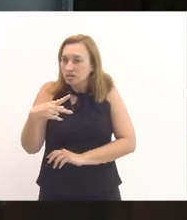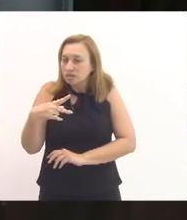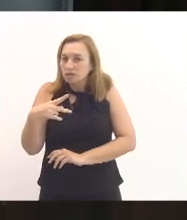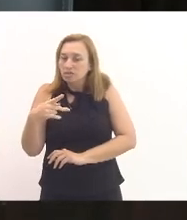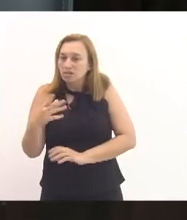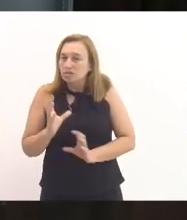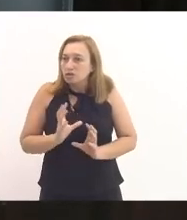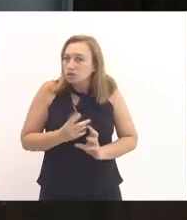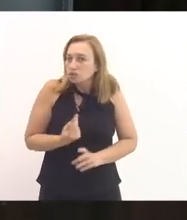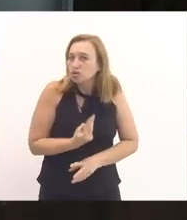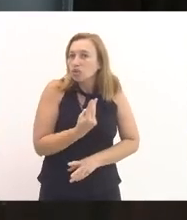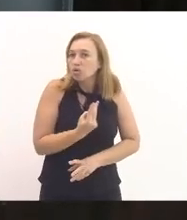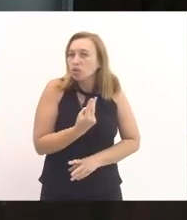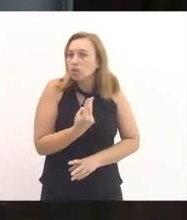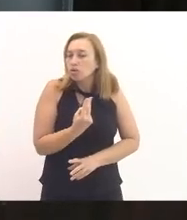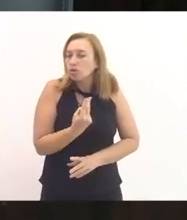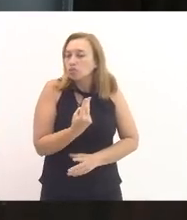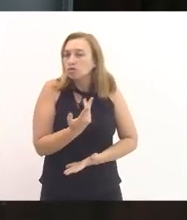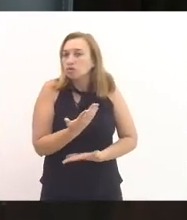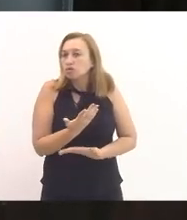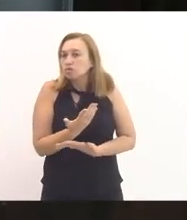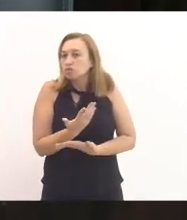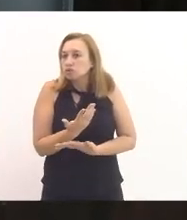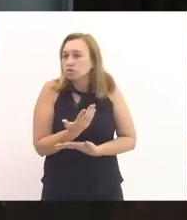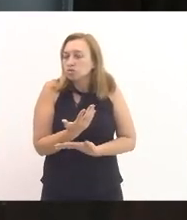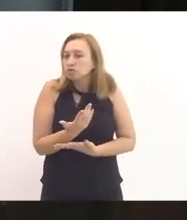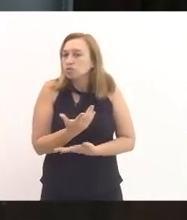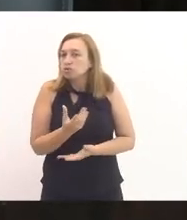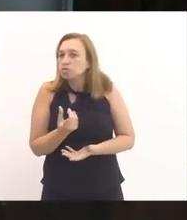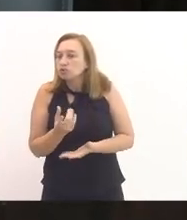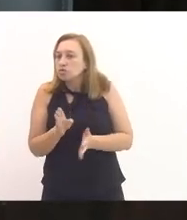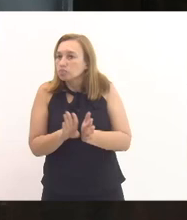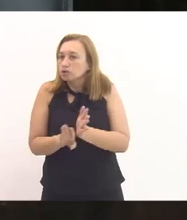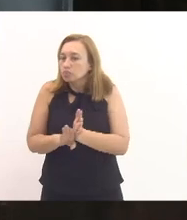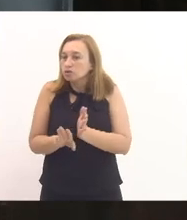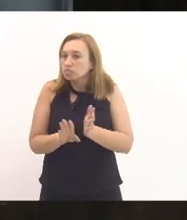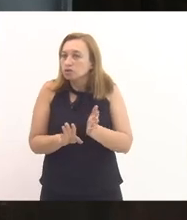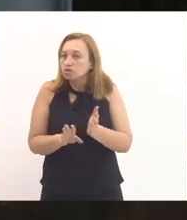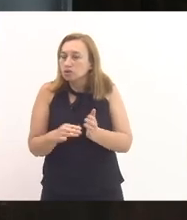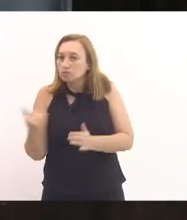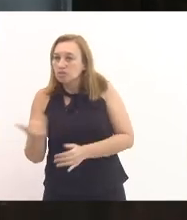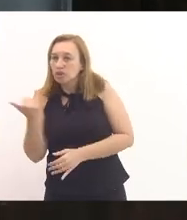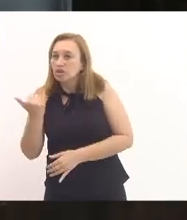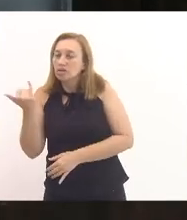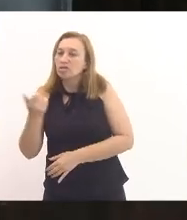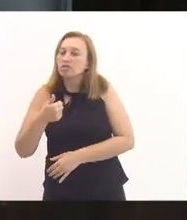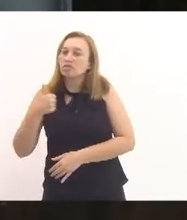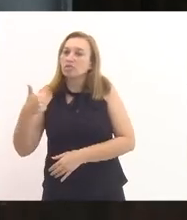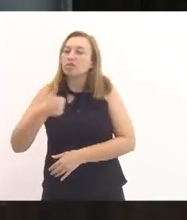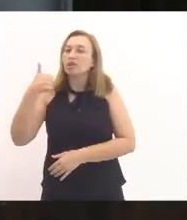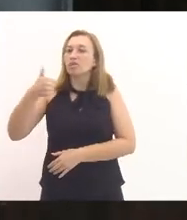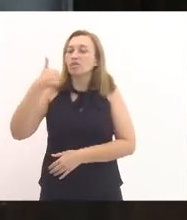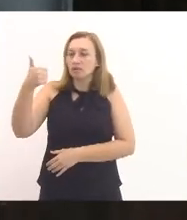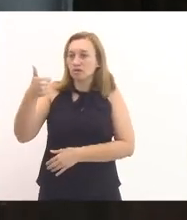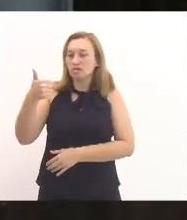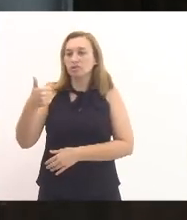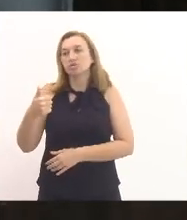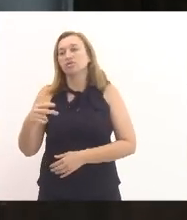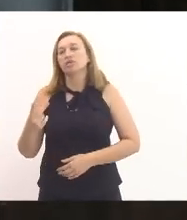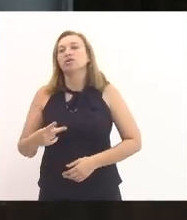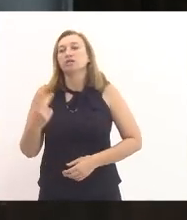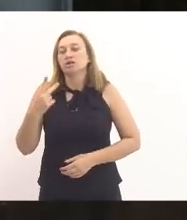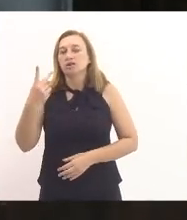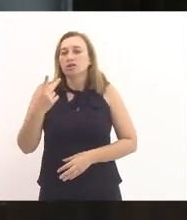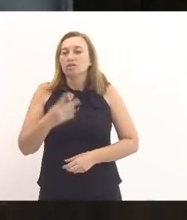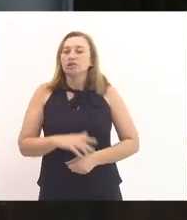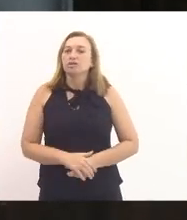dos valores é considerando aí os cursos de aperfeiçoamento a gente mais joga os valores atribuídos